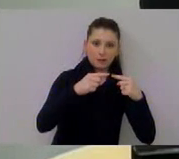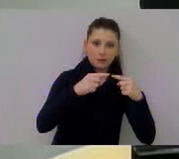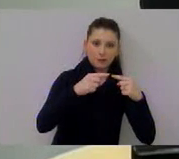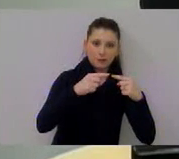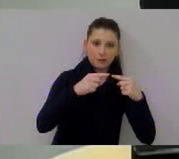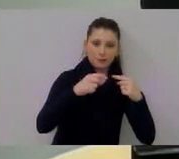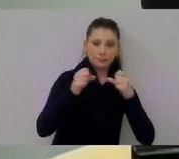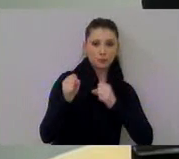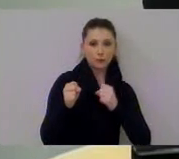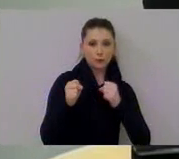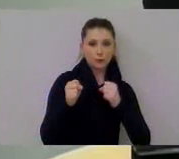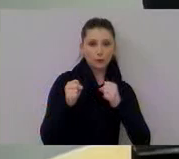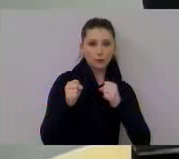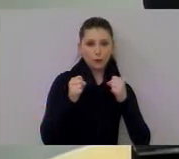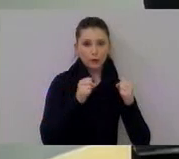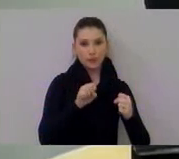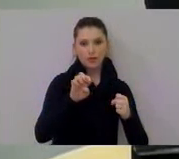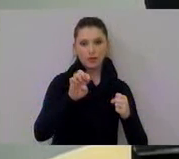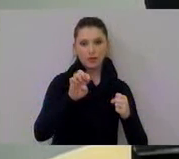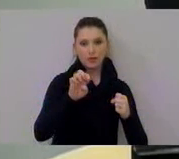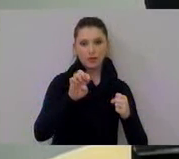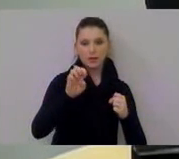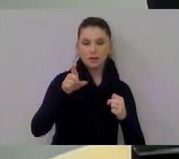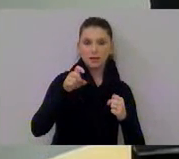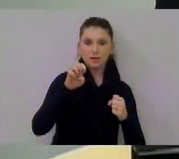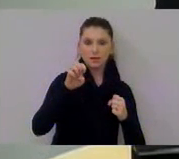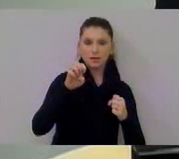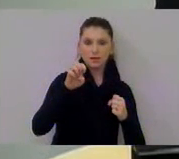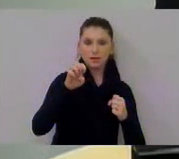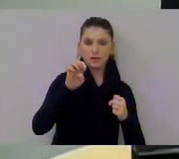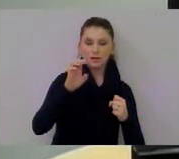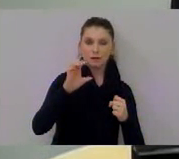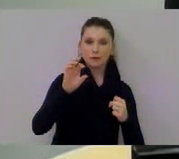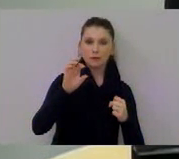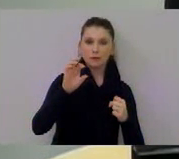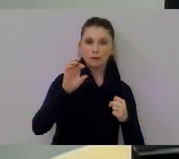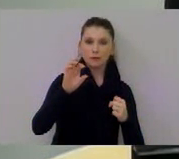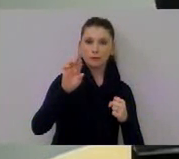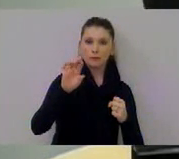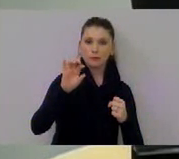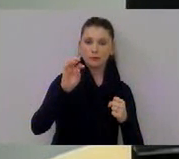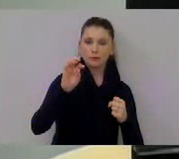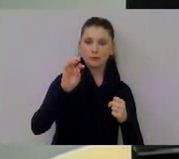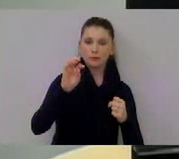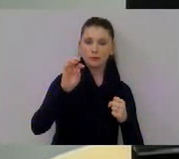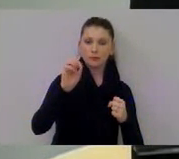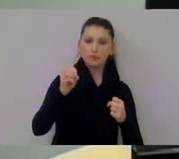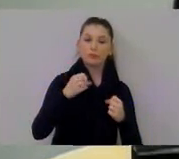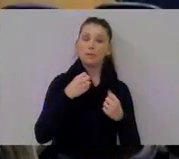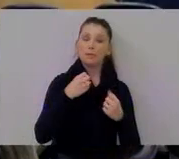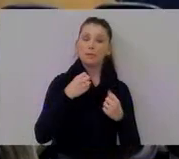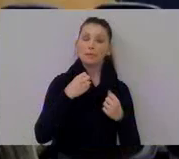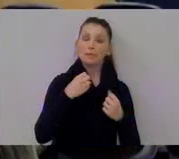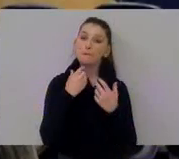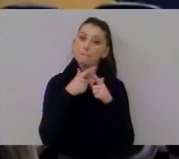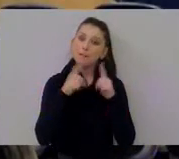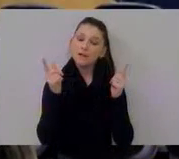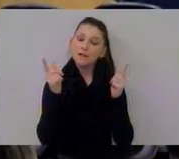responsabilidade é do poder executivo. Boa noite, senhor presidente.